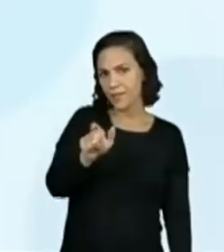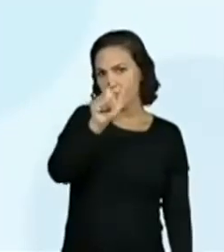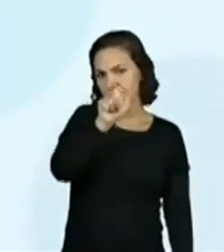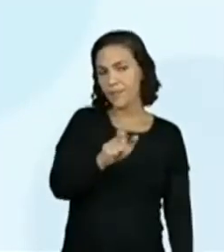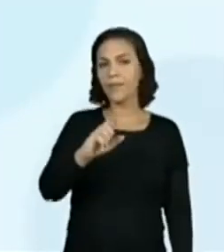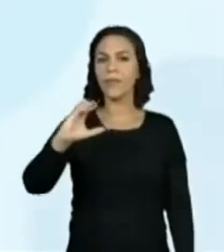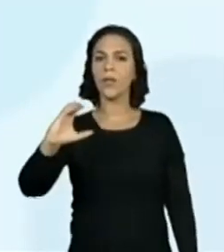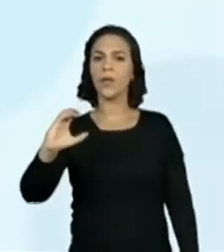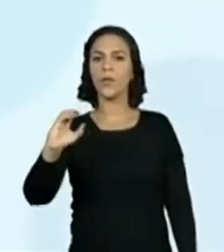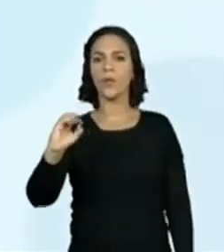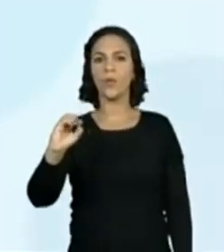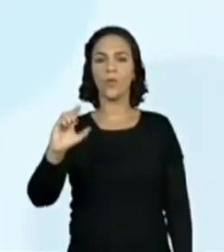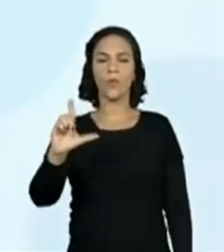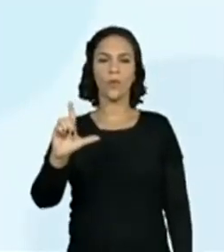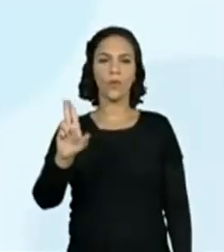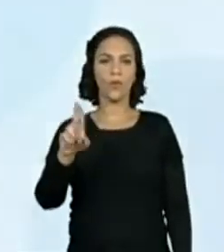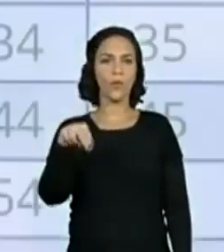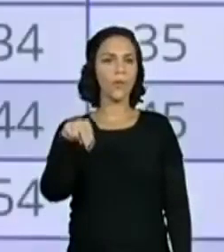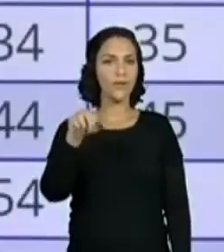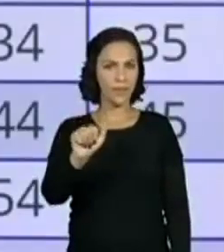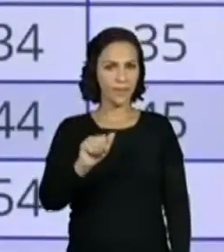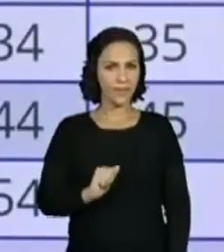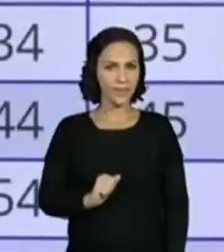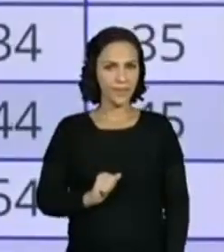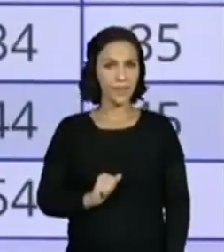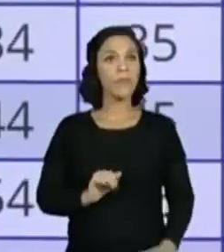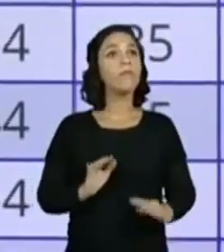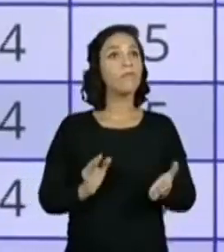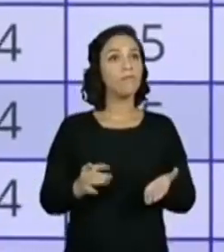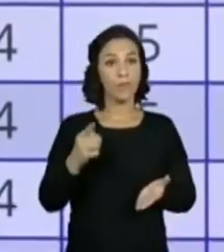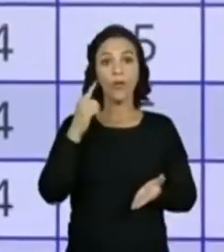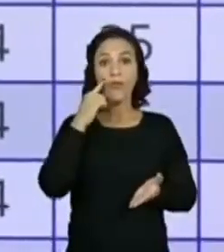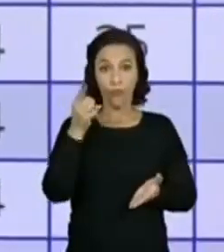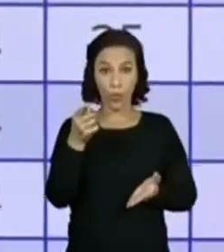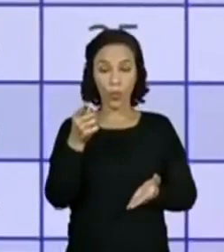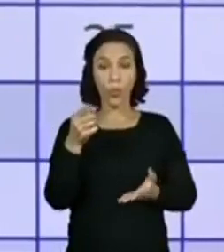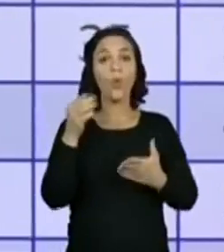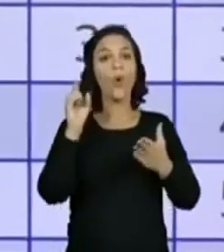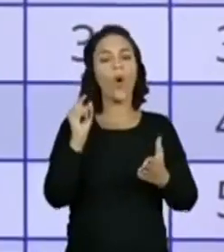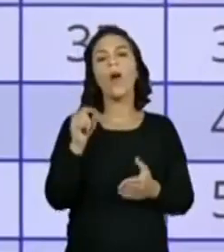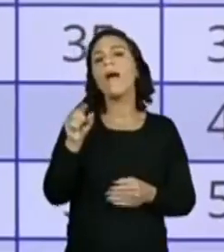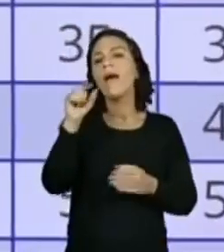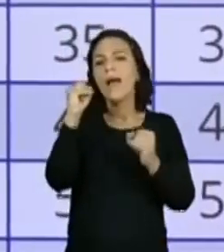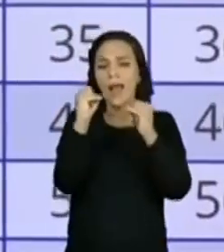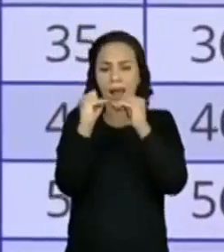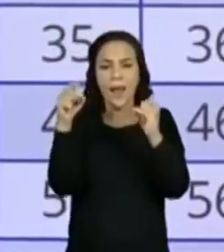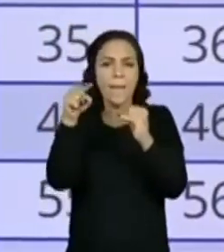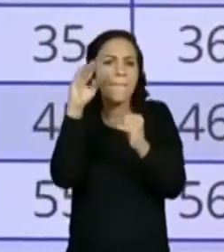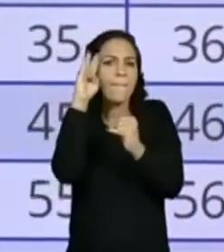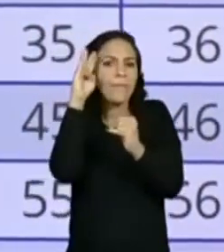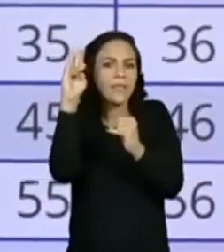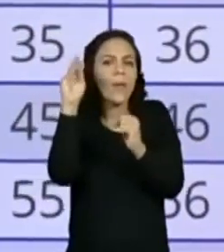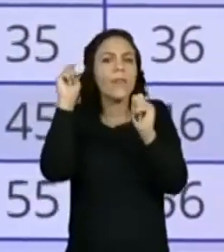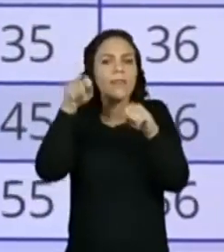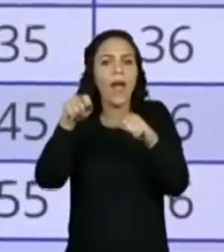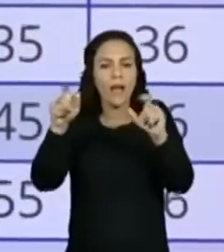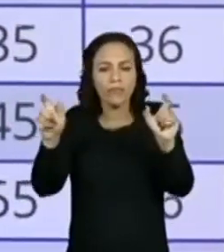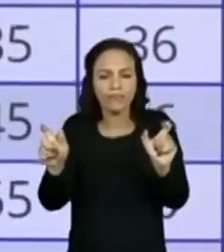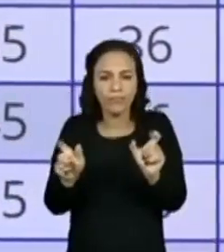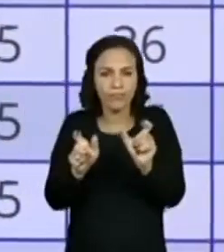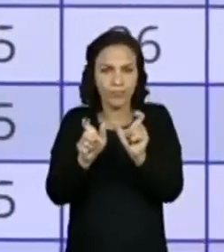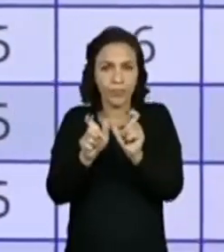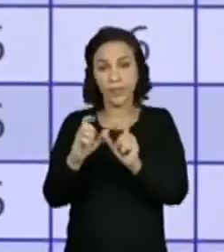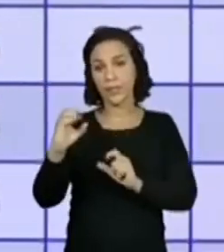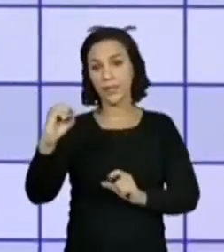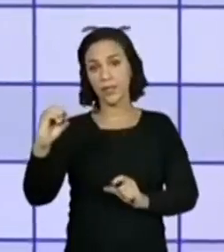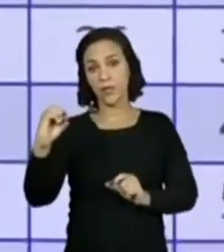todos os números, que a partir deles, os numerais, não é que a partir deles nós formamos qualquer número. Temos aí do 0 ao